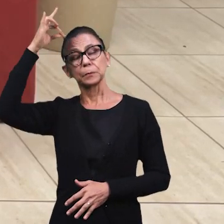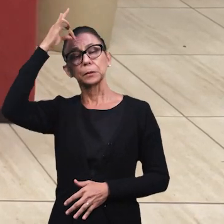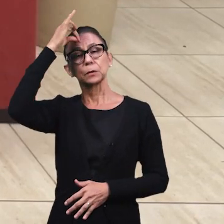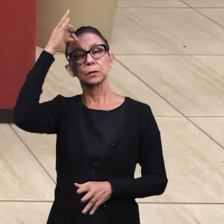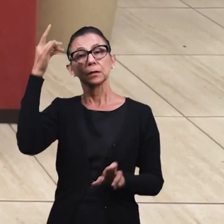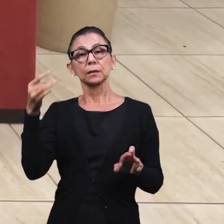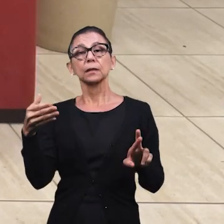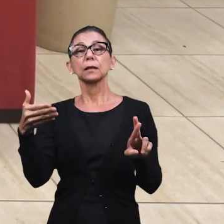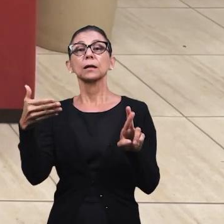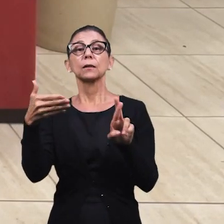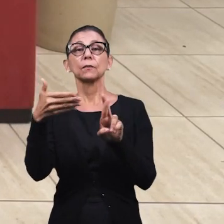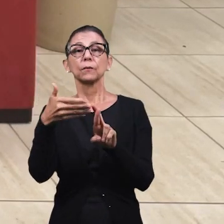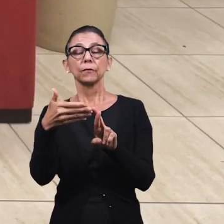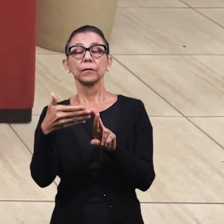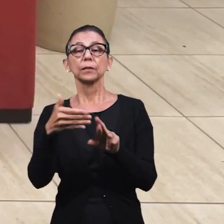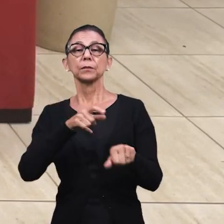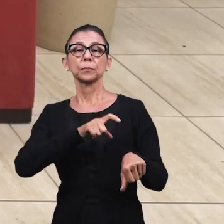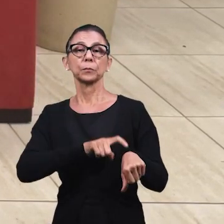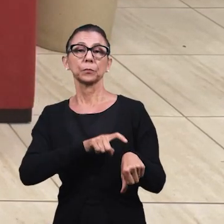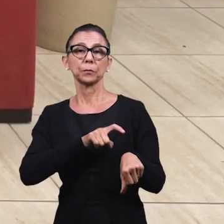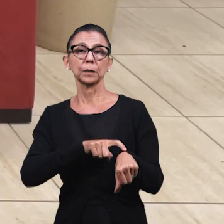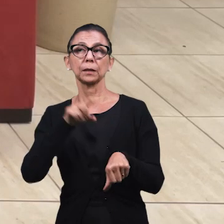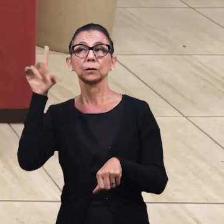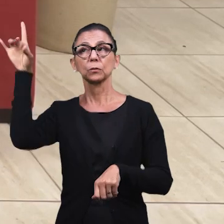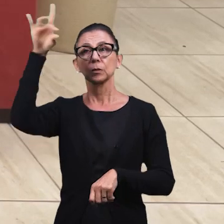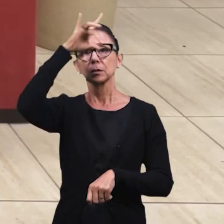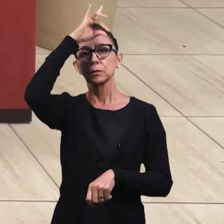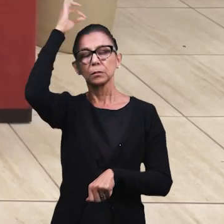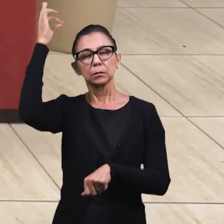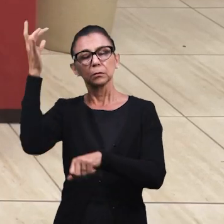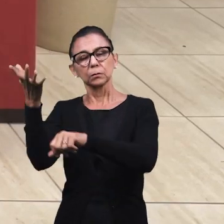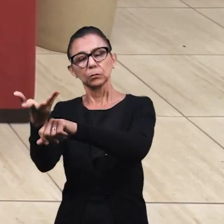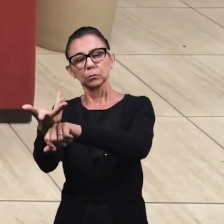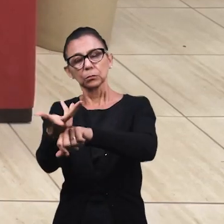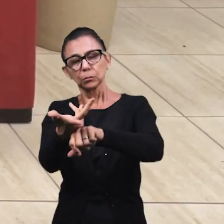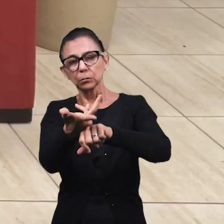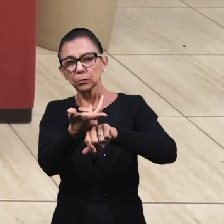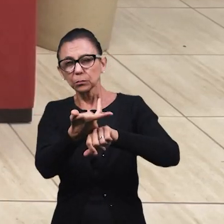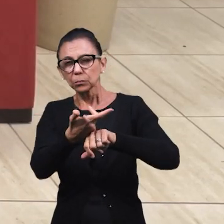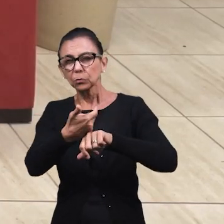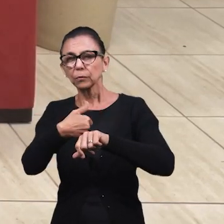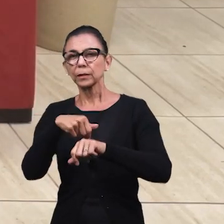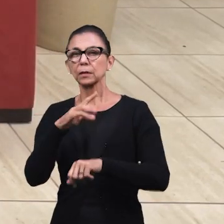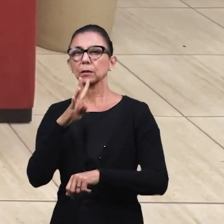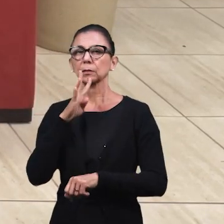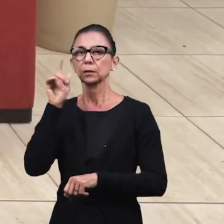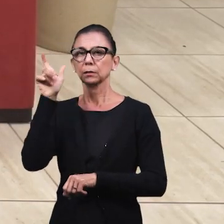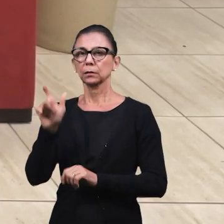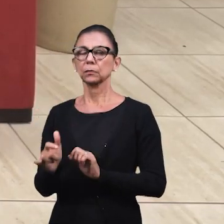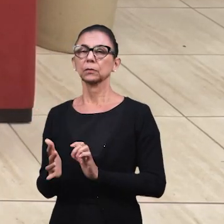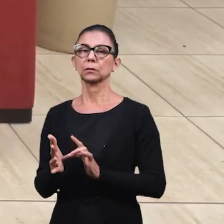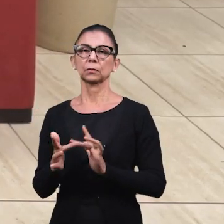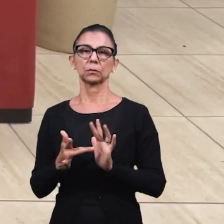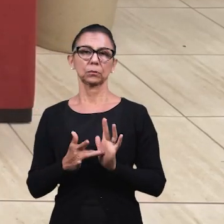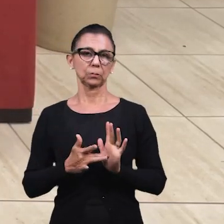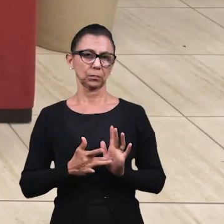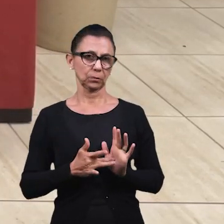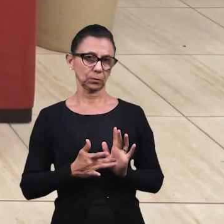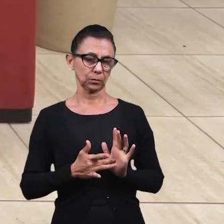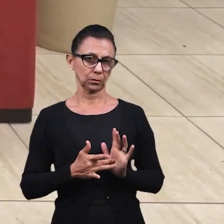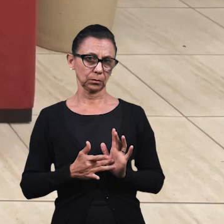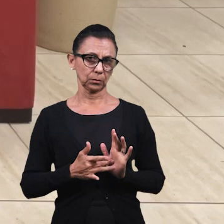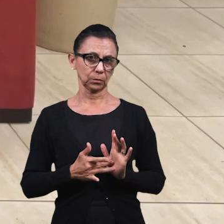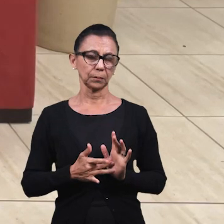justamente apontando para o momento em que o Espírito Santo nos conduz a conhecer o Senhor